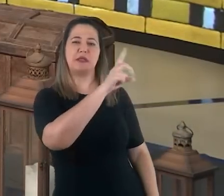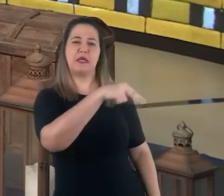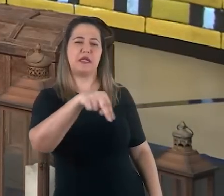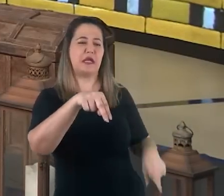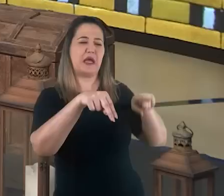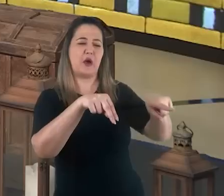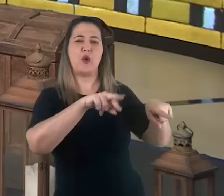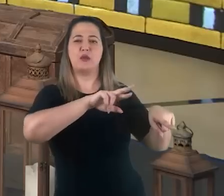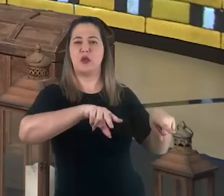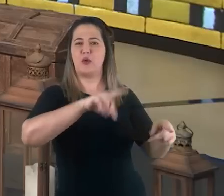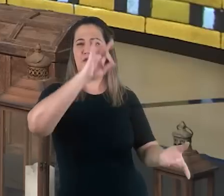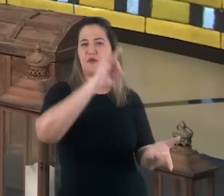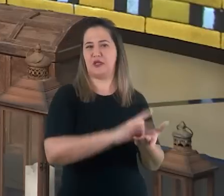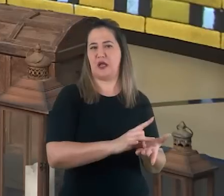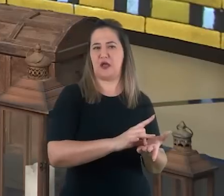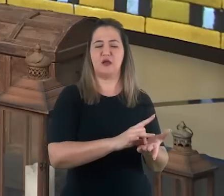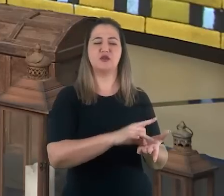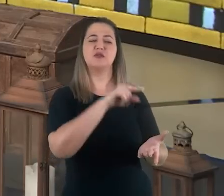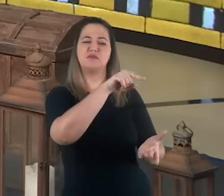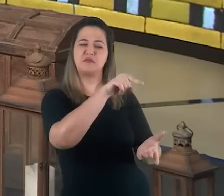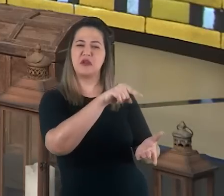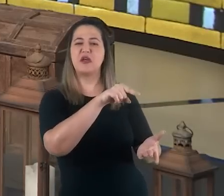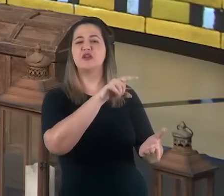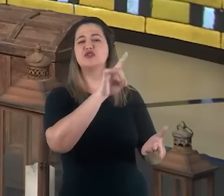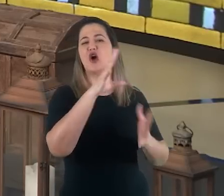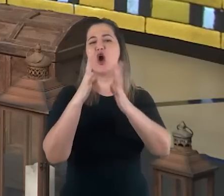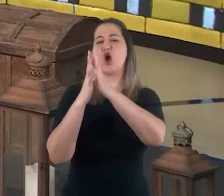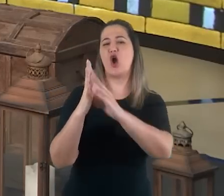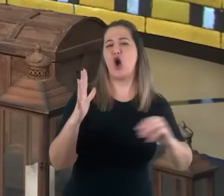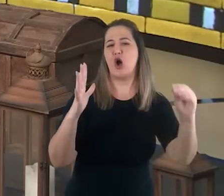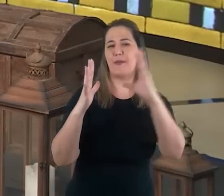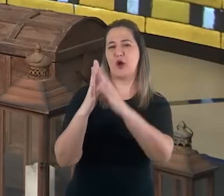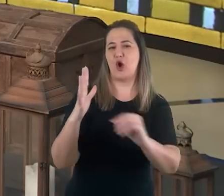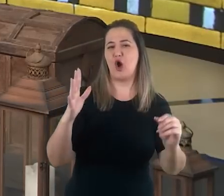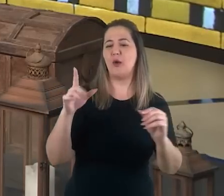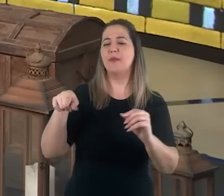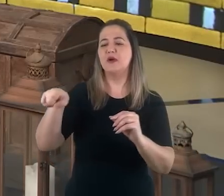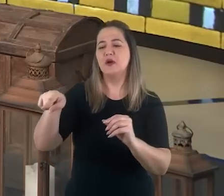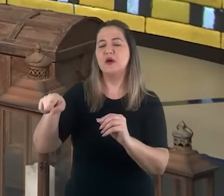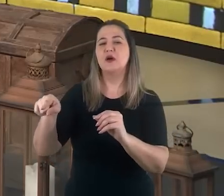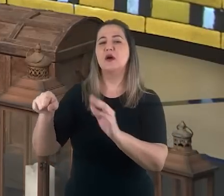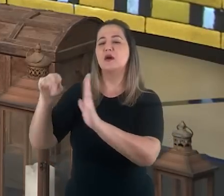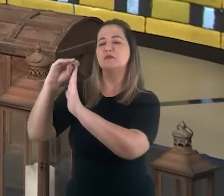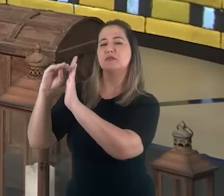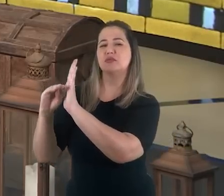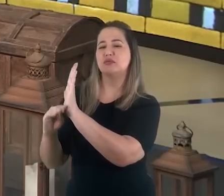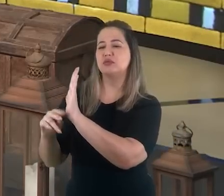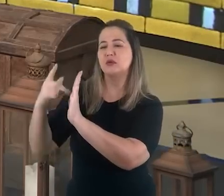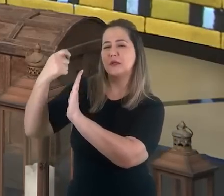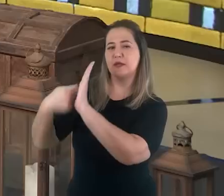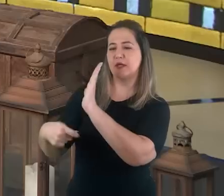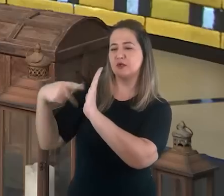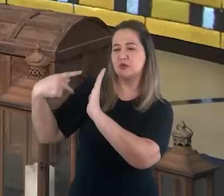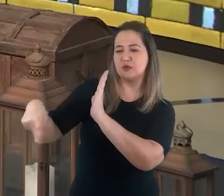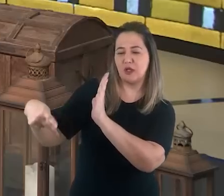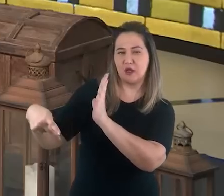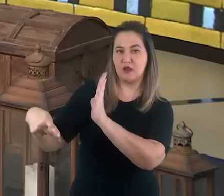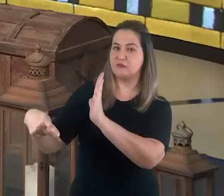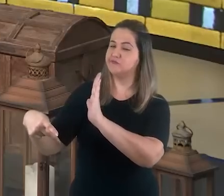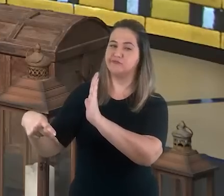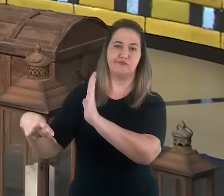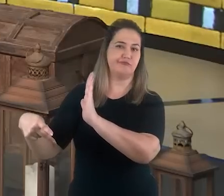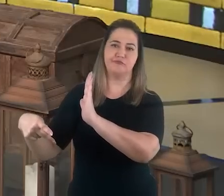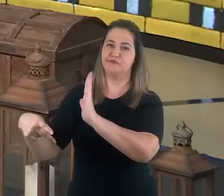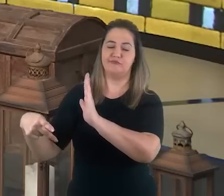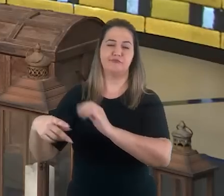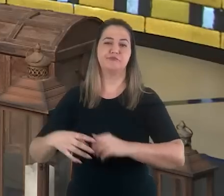seria evidentemente um plágio do esquema de 4 impérios, conforme a gente tem na literatura tardia da Pérsia e da